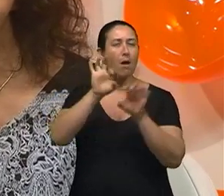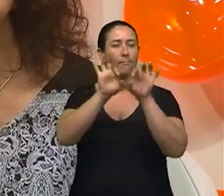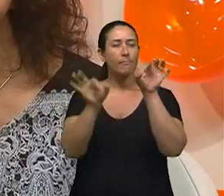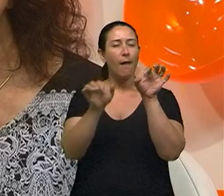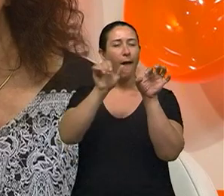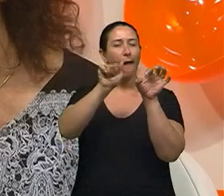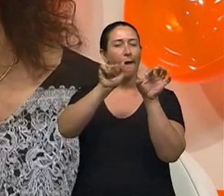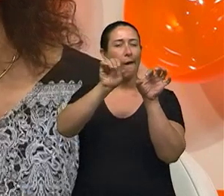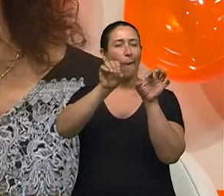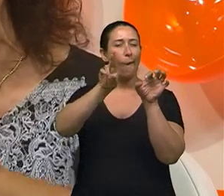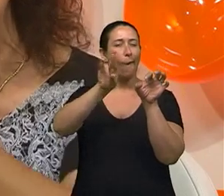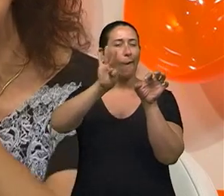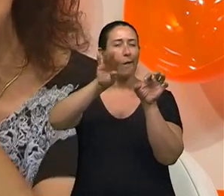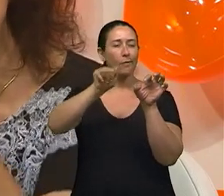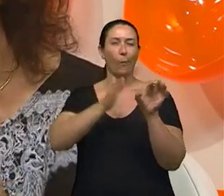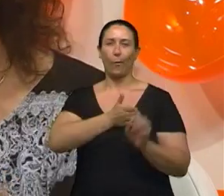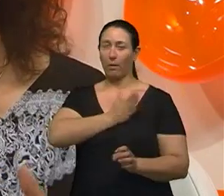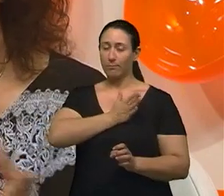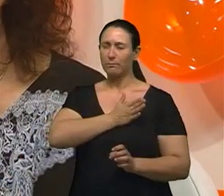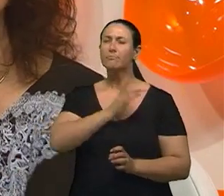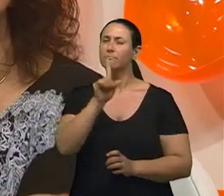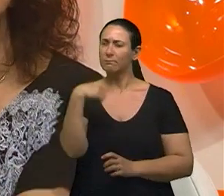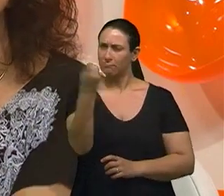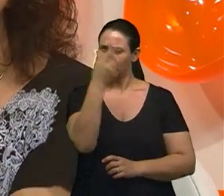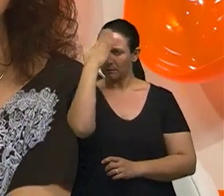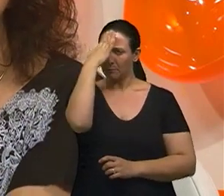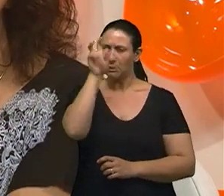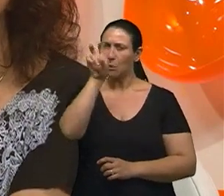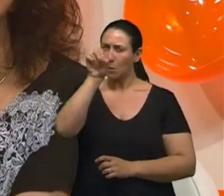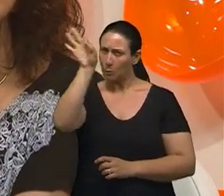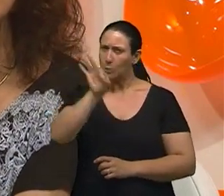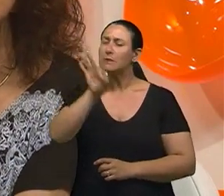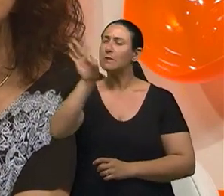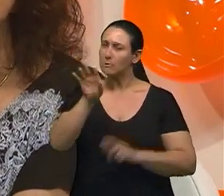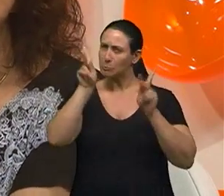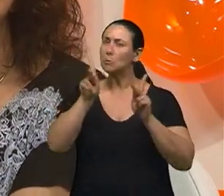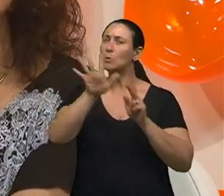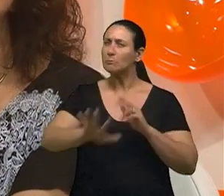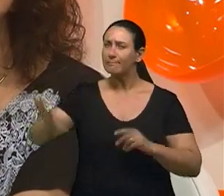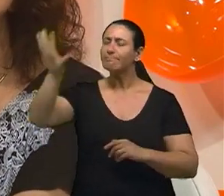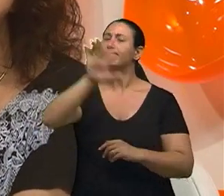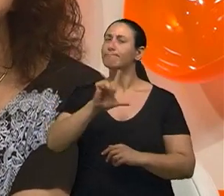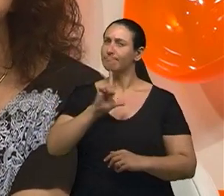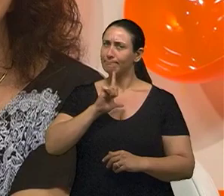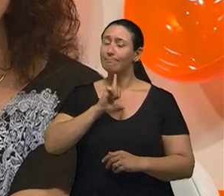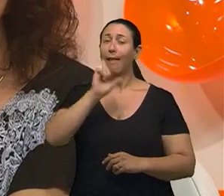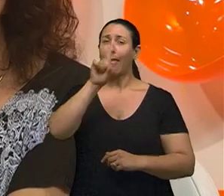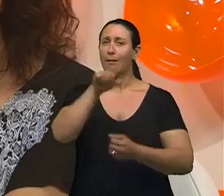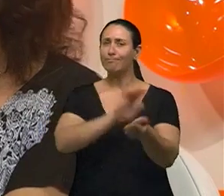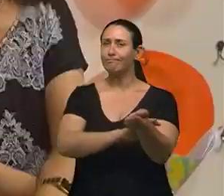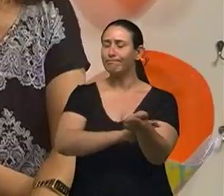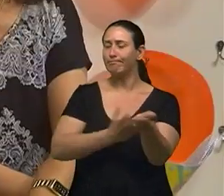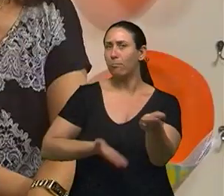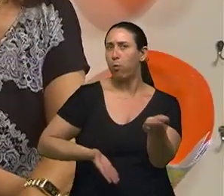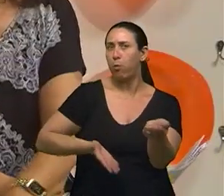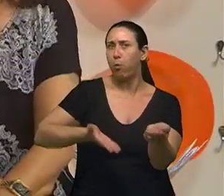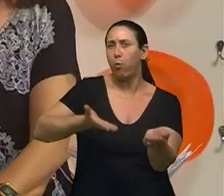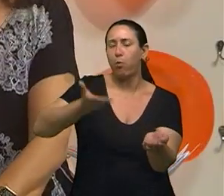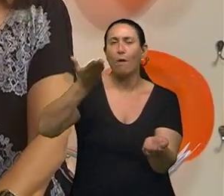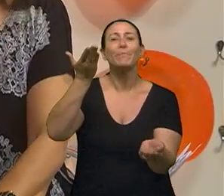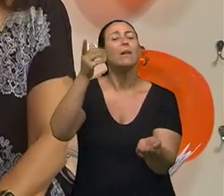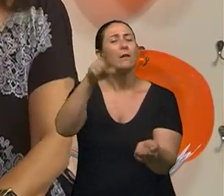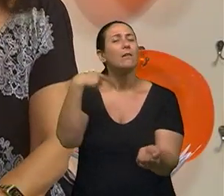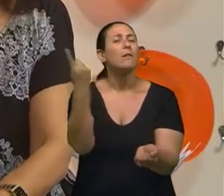qual mais de 50% da população é acometida são os hipertensos